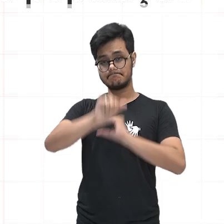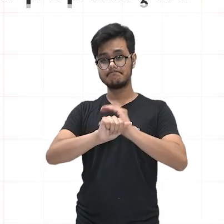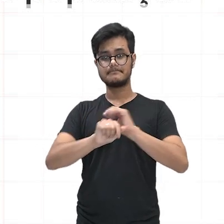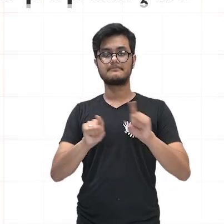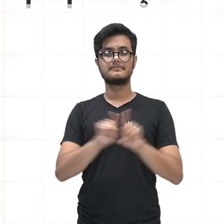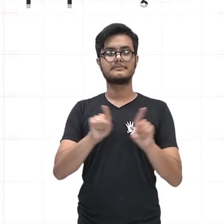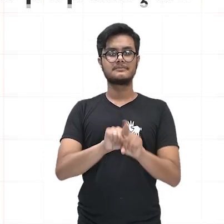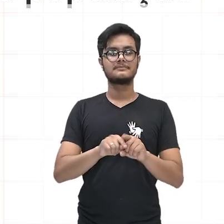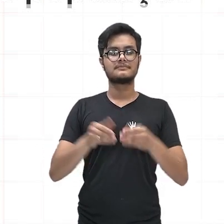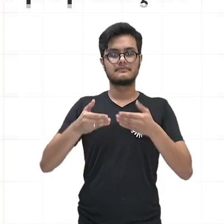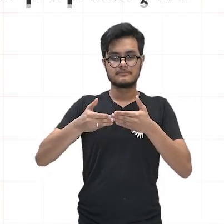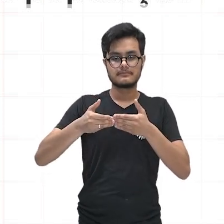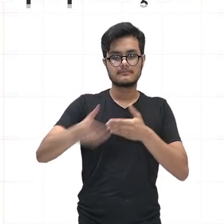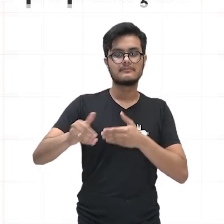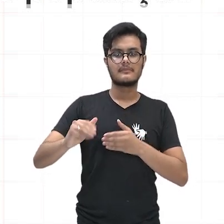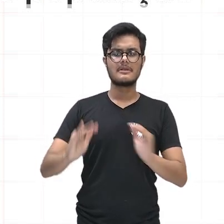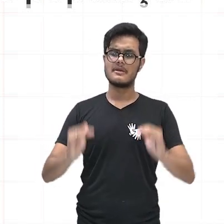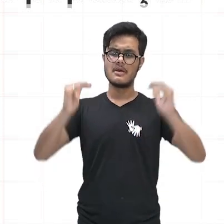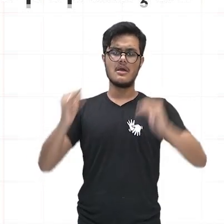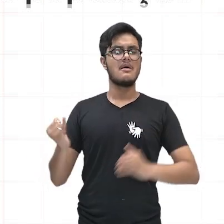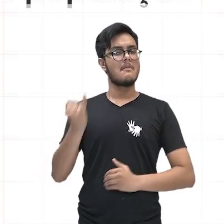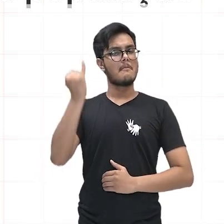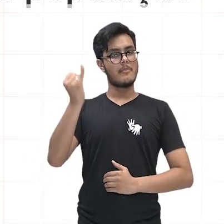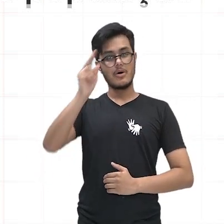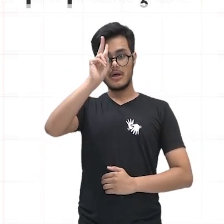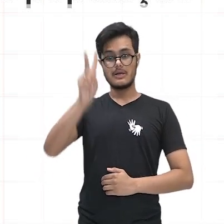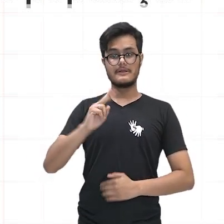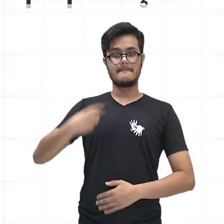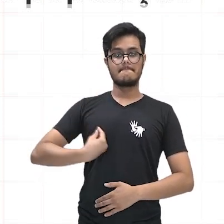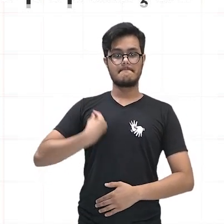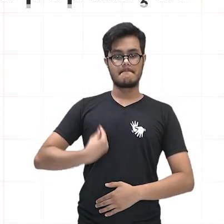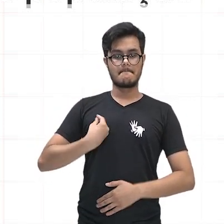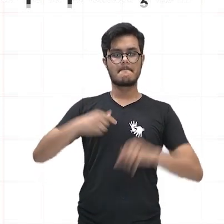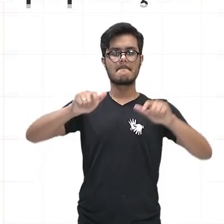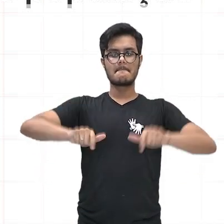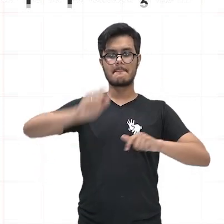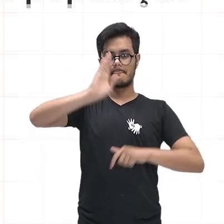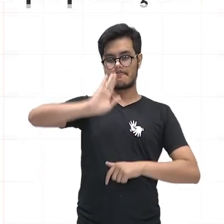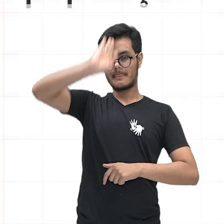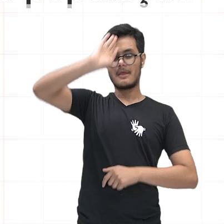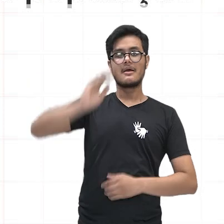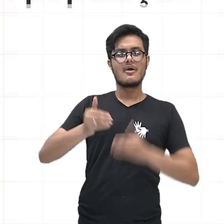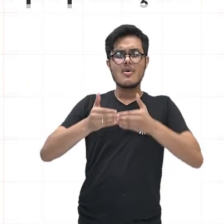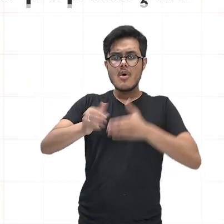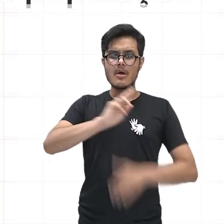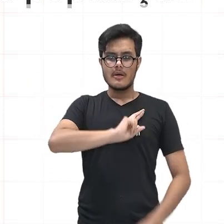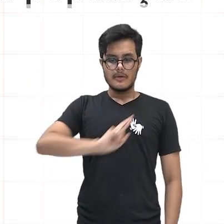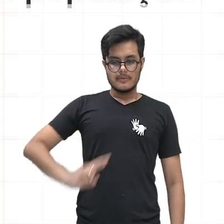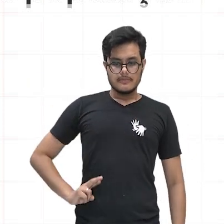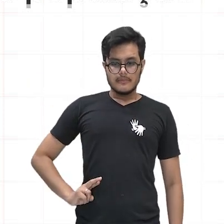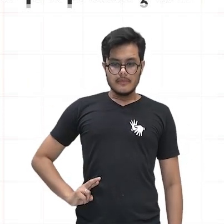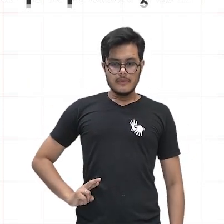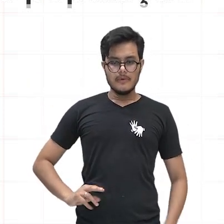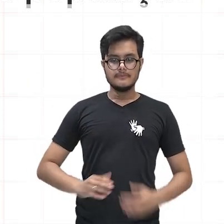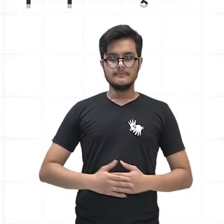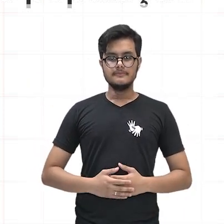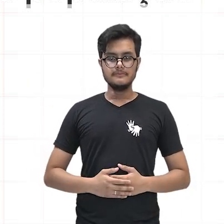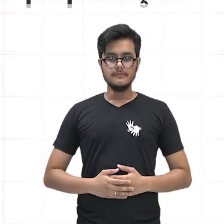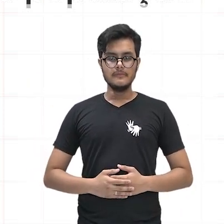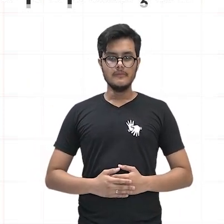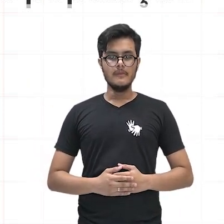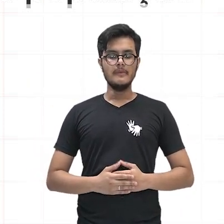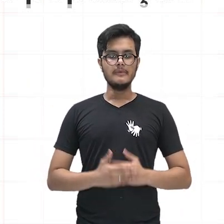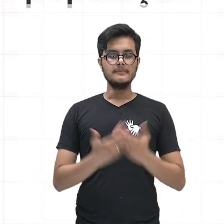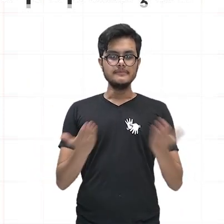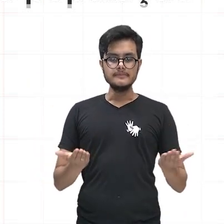e isso Marca um momento crucial na história de Roma que é o início da República Romana o